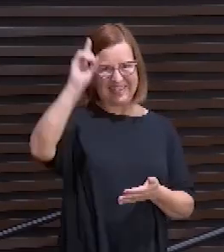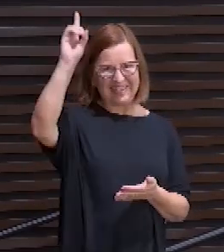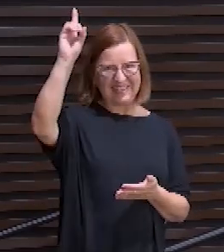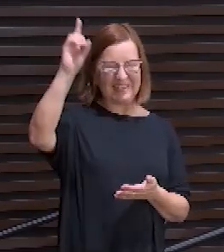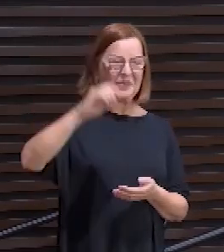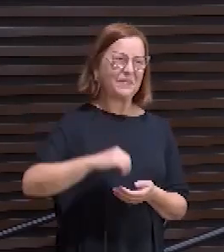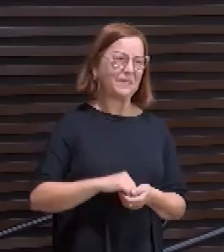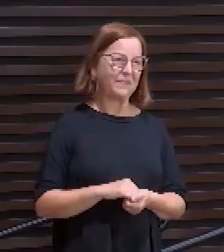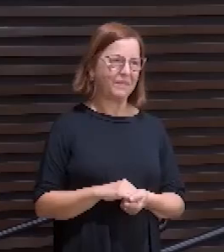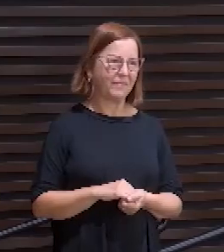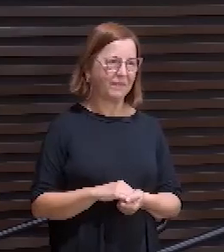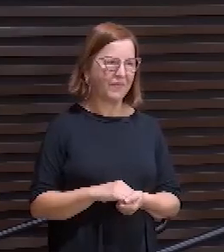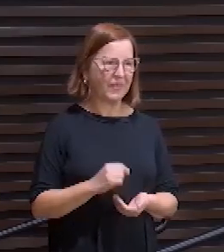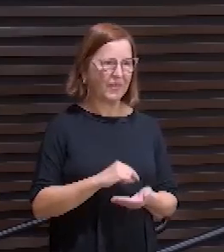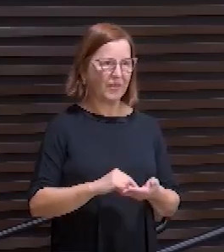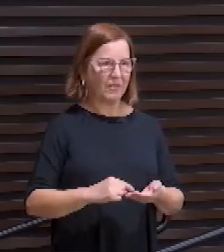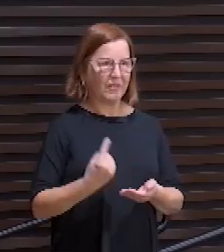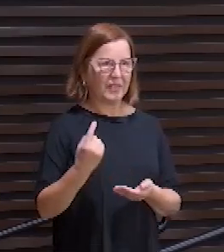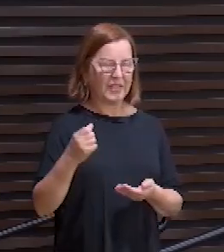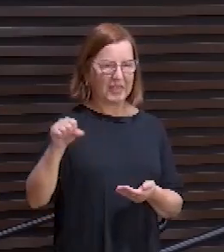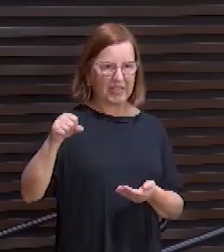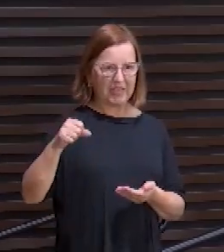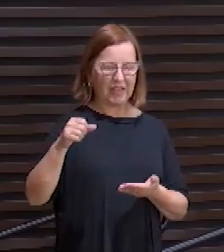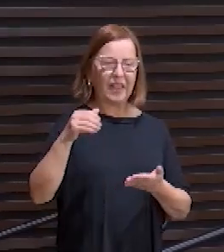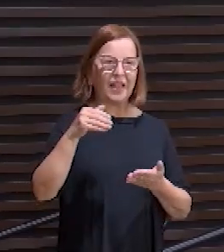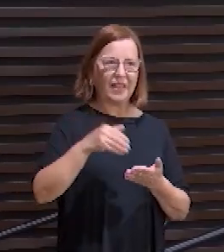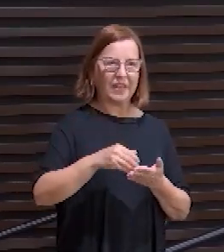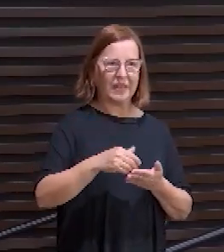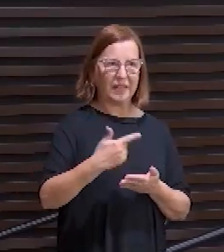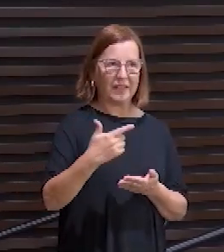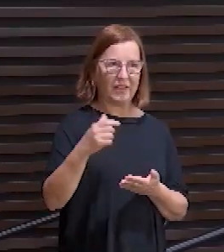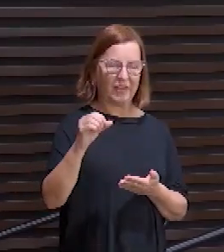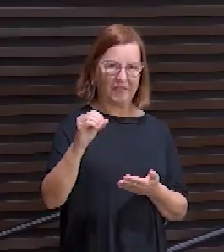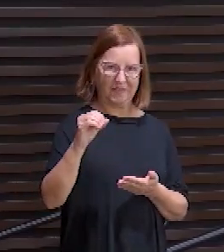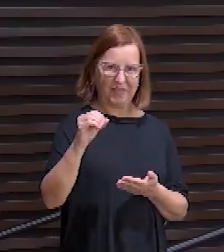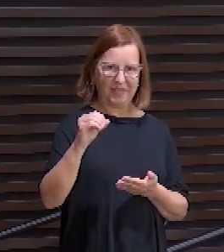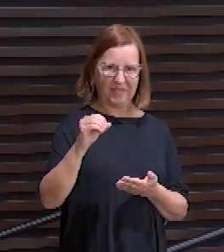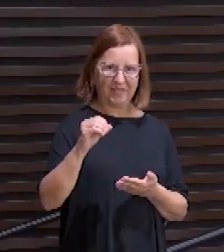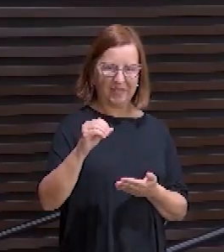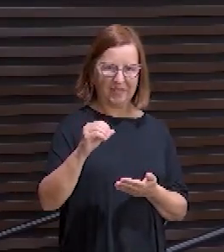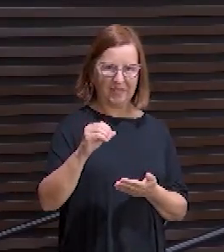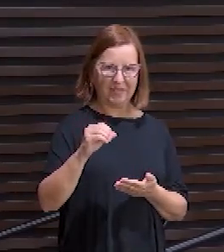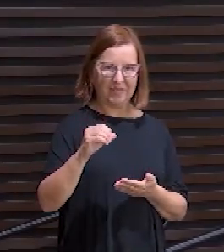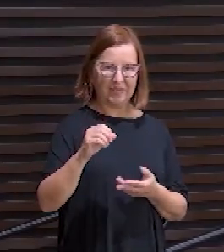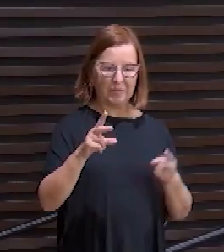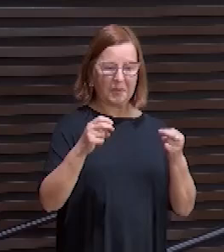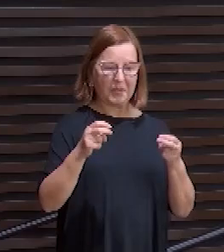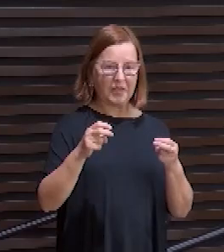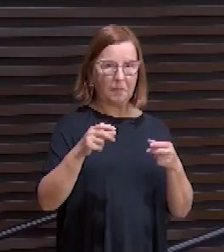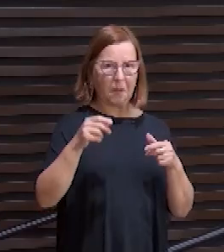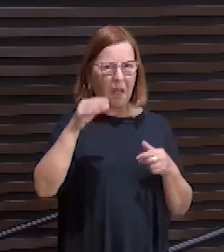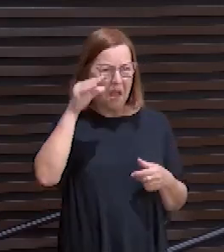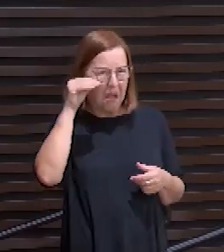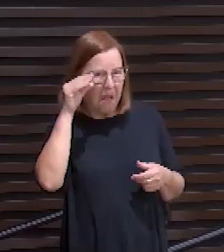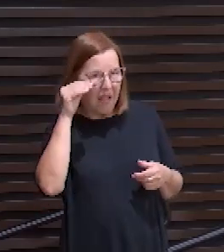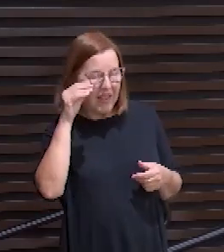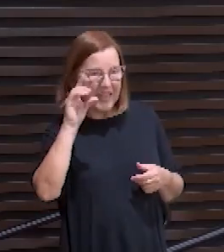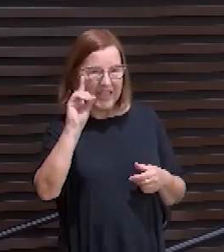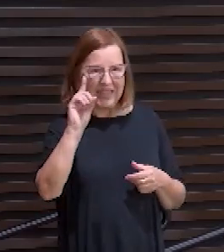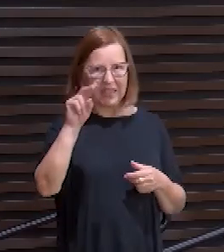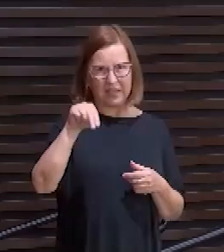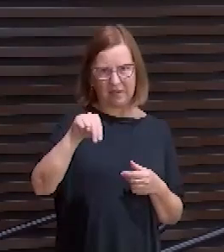E aí, verso 19 a 20, nós vemos a curiosidade de Daniel. Olha que interessante. Daniel segue dizendo